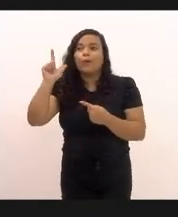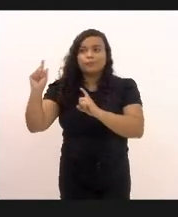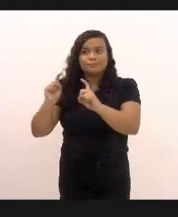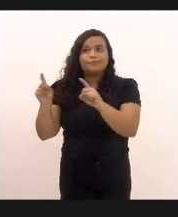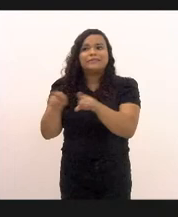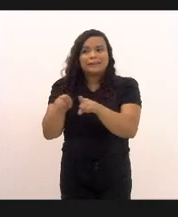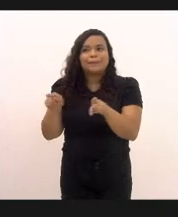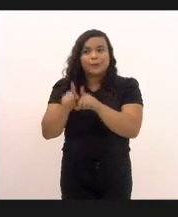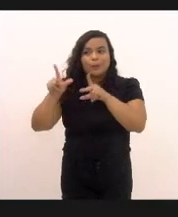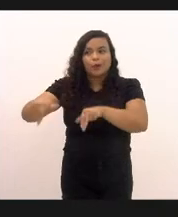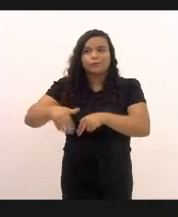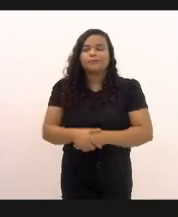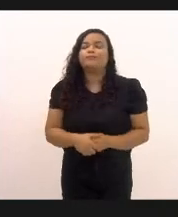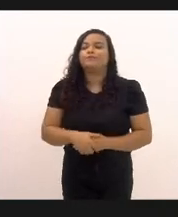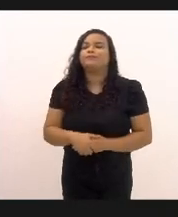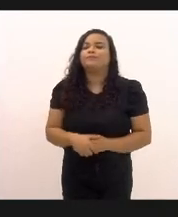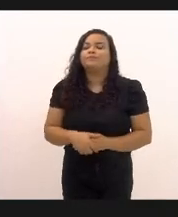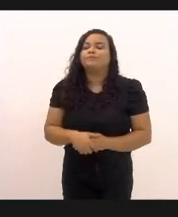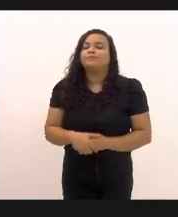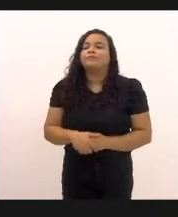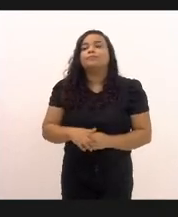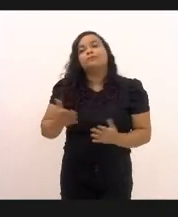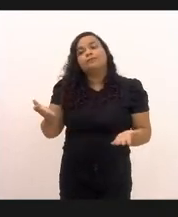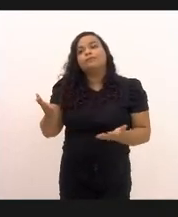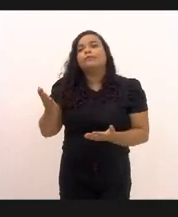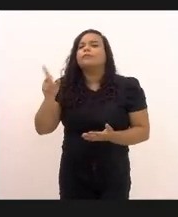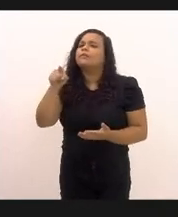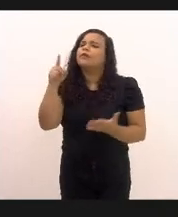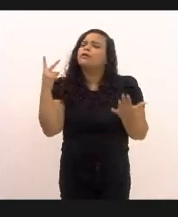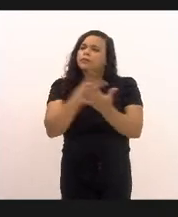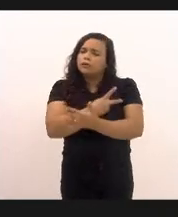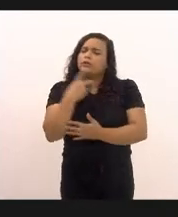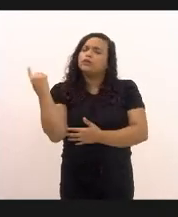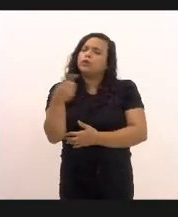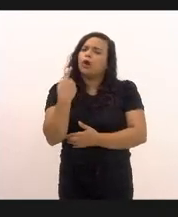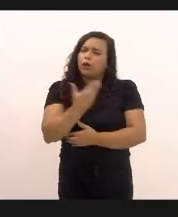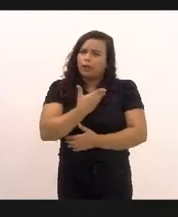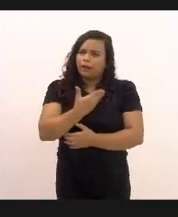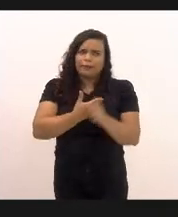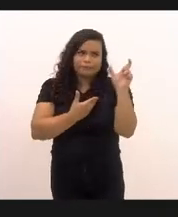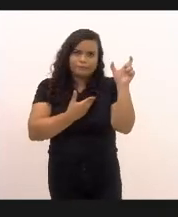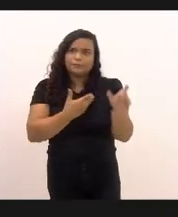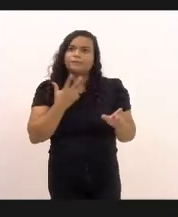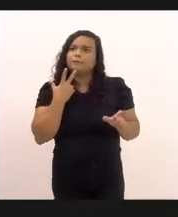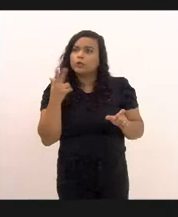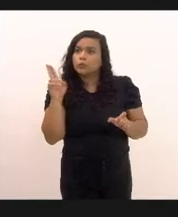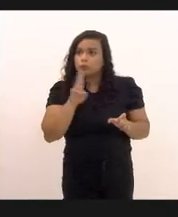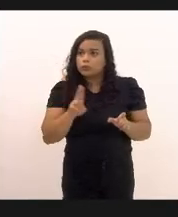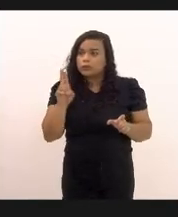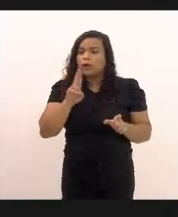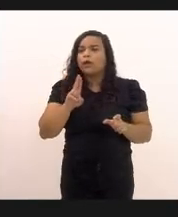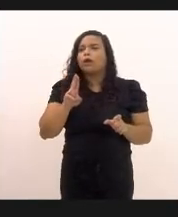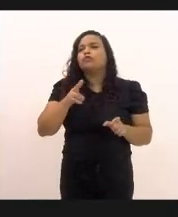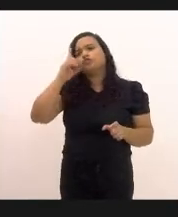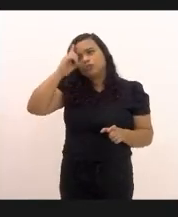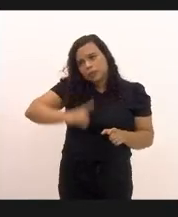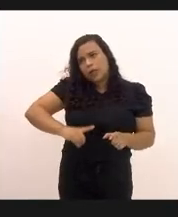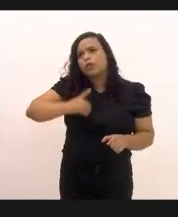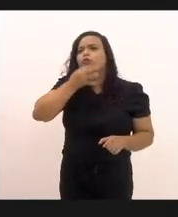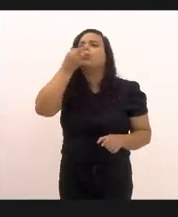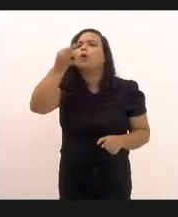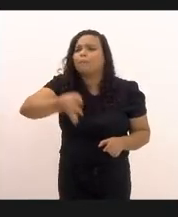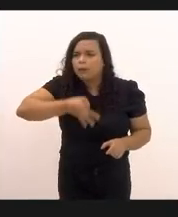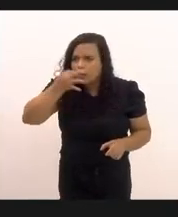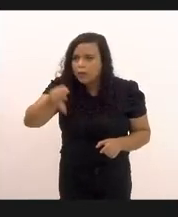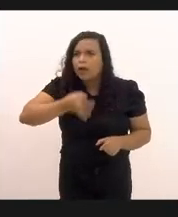atrás. Nesta ocasião, o nosso colega usou o direito de expor sua opinião nesta casa que registra